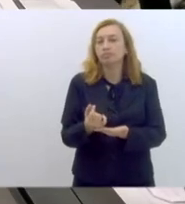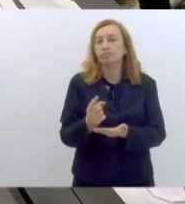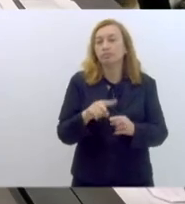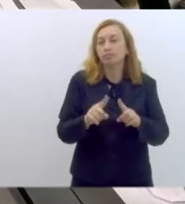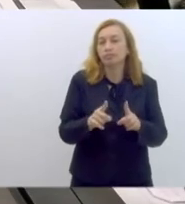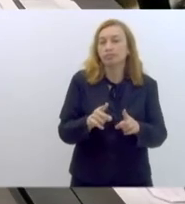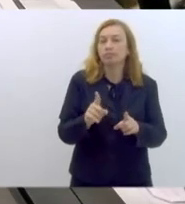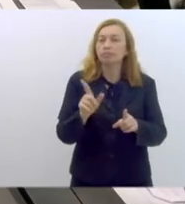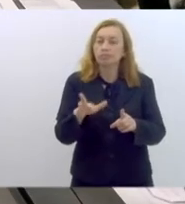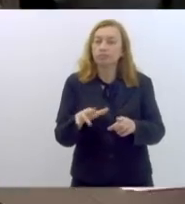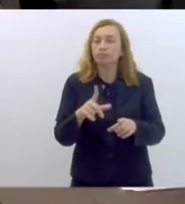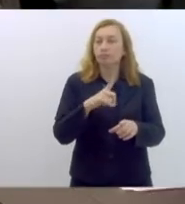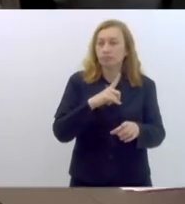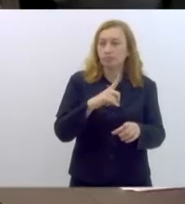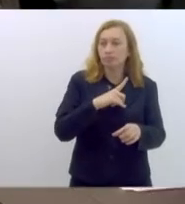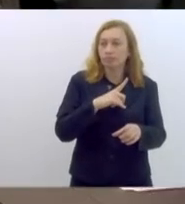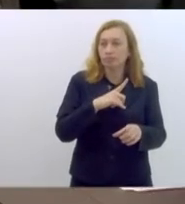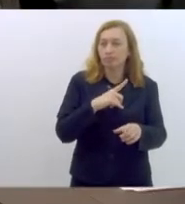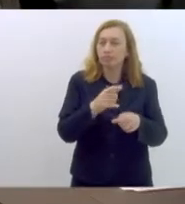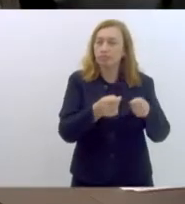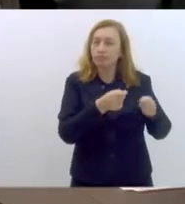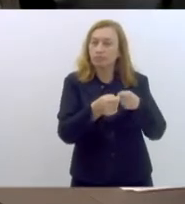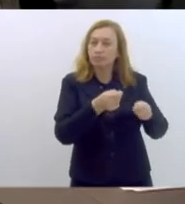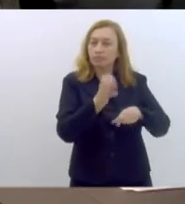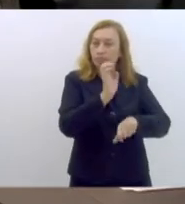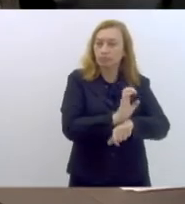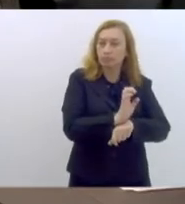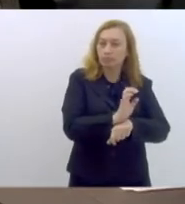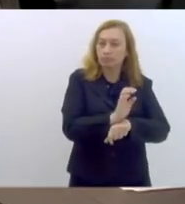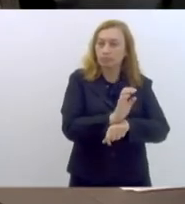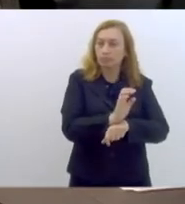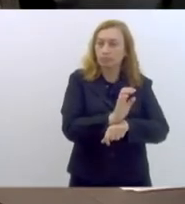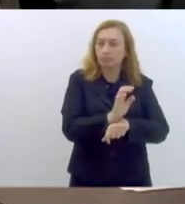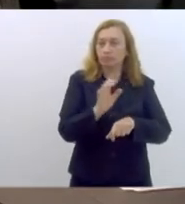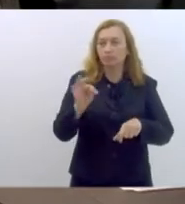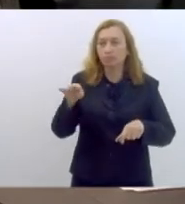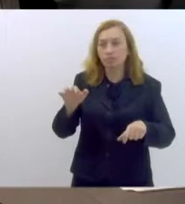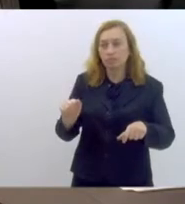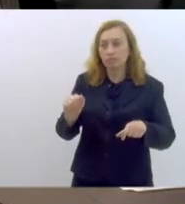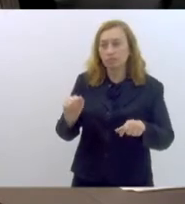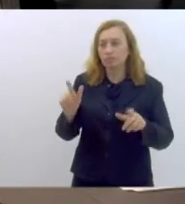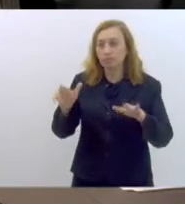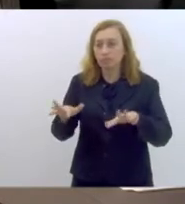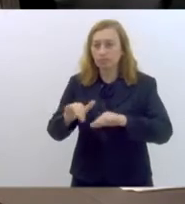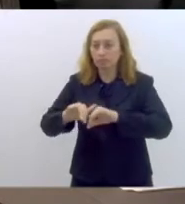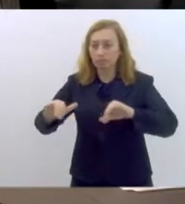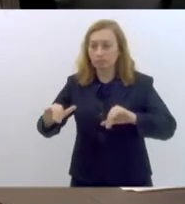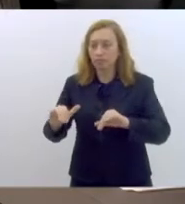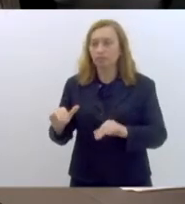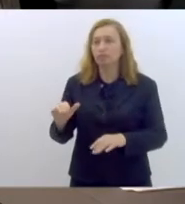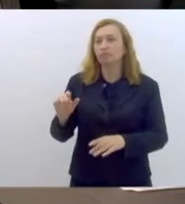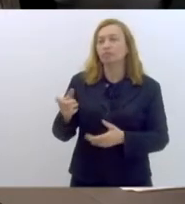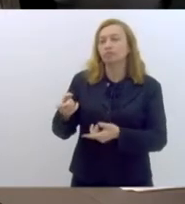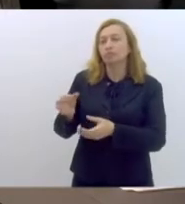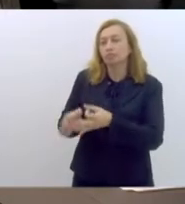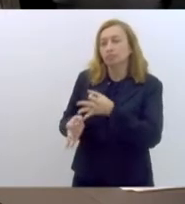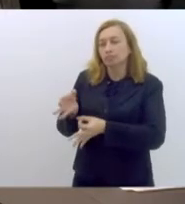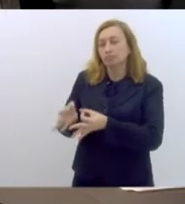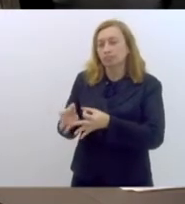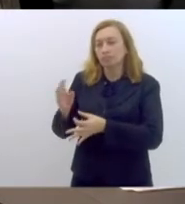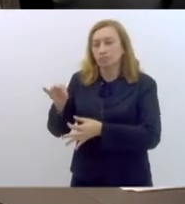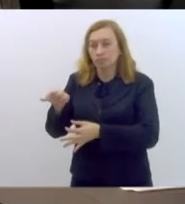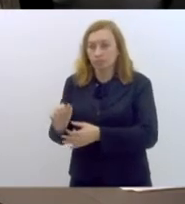gerava uma diferença. Essa diferença o Estado controlava numa conta à parte. Uhum. É a coluna resíduo de pendência judicial.